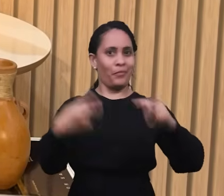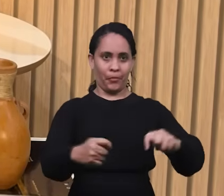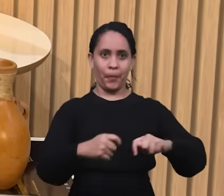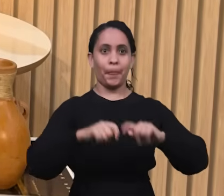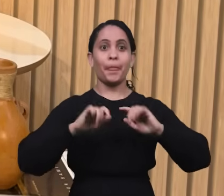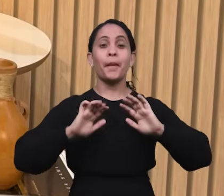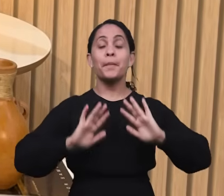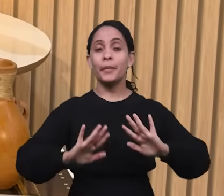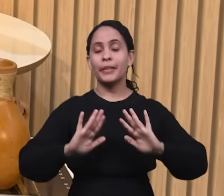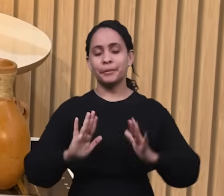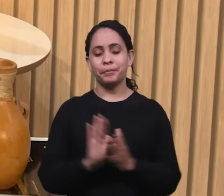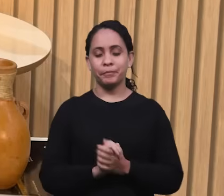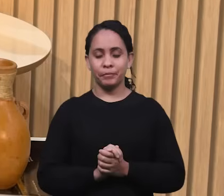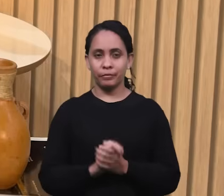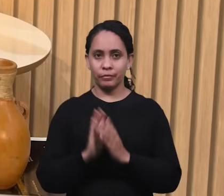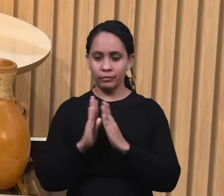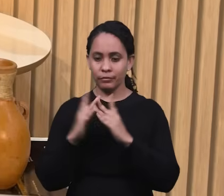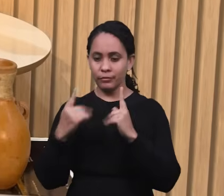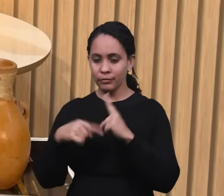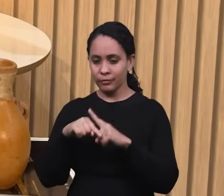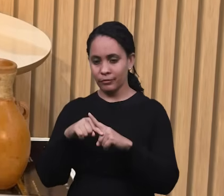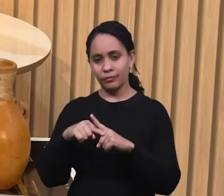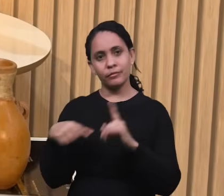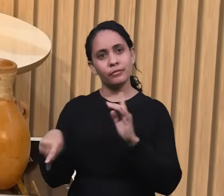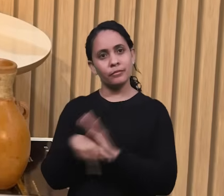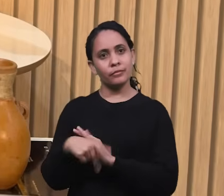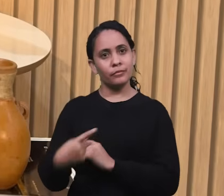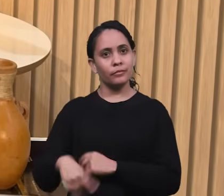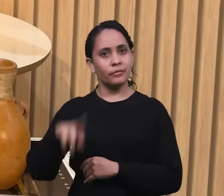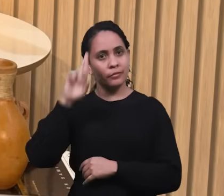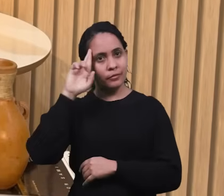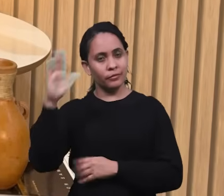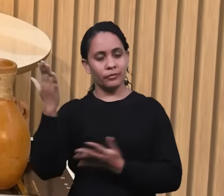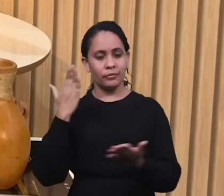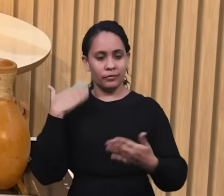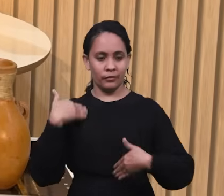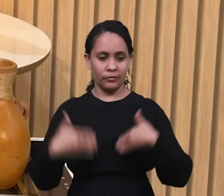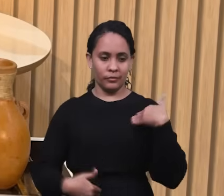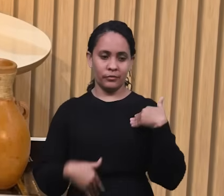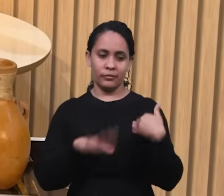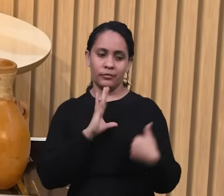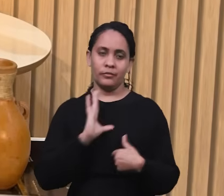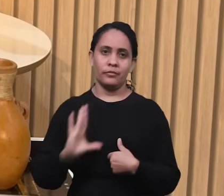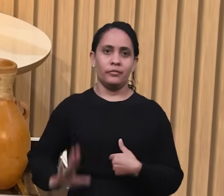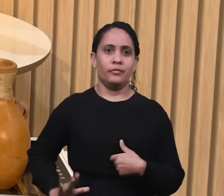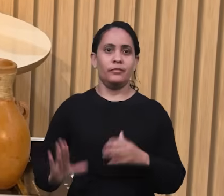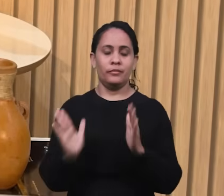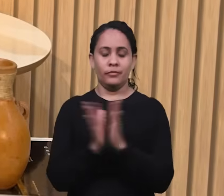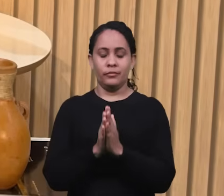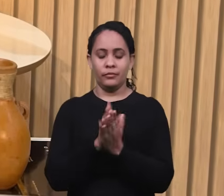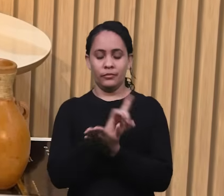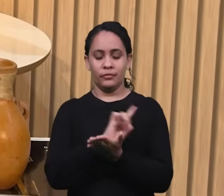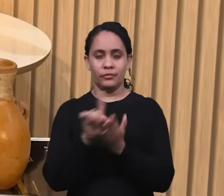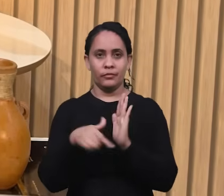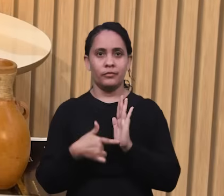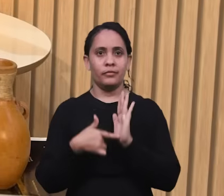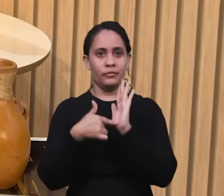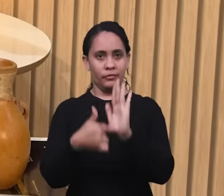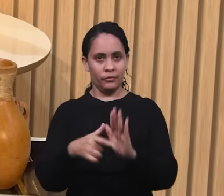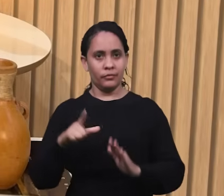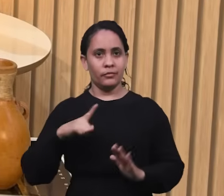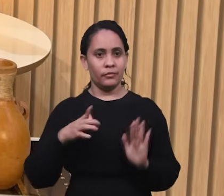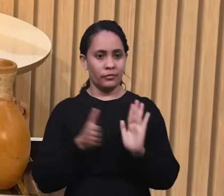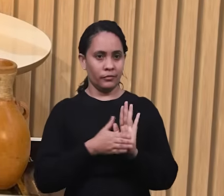a Igreja do Senhor ela é corpo de Cristo. E a palavra do Senhor nos fala que o propósito do